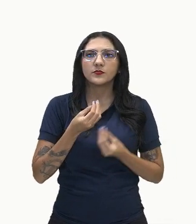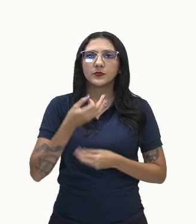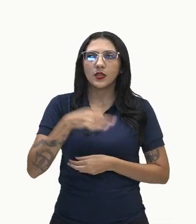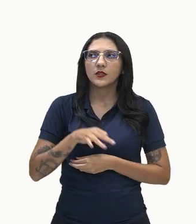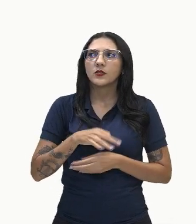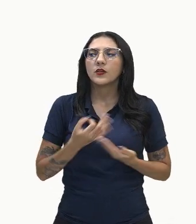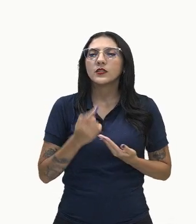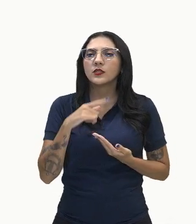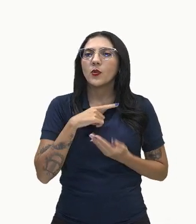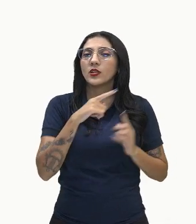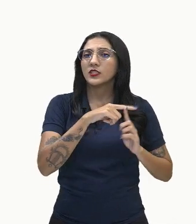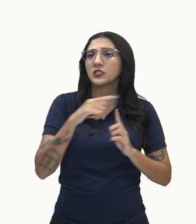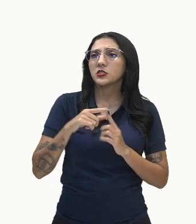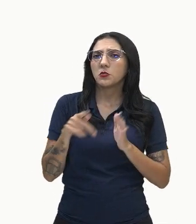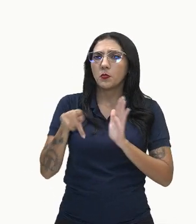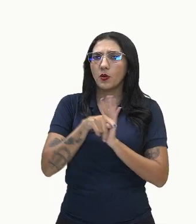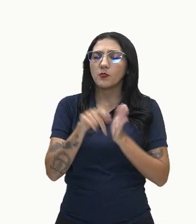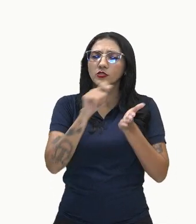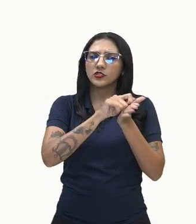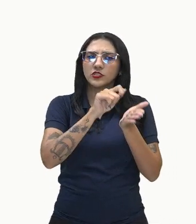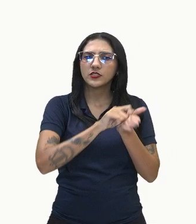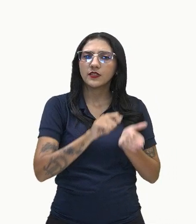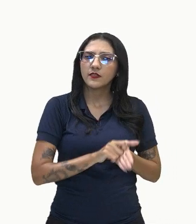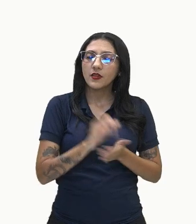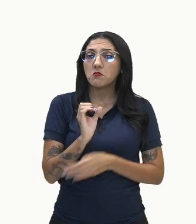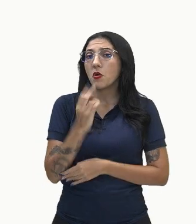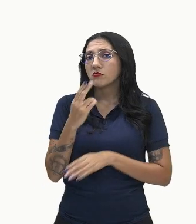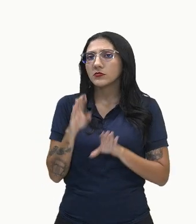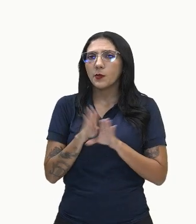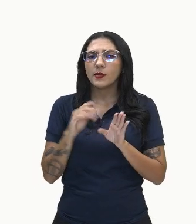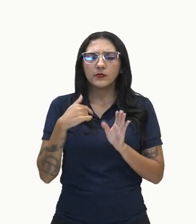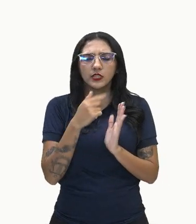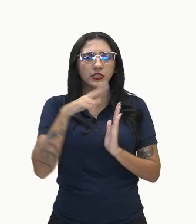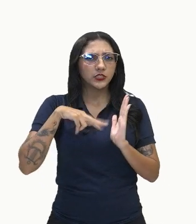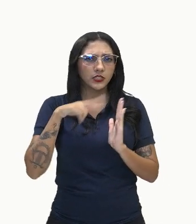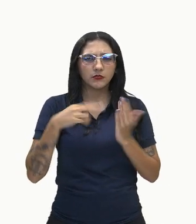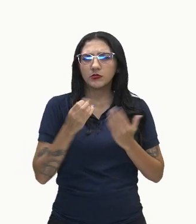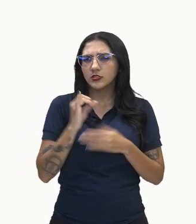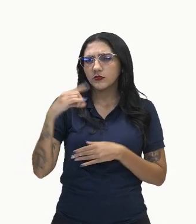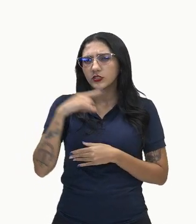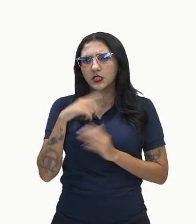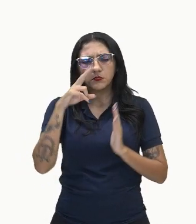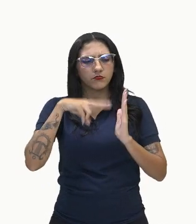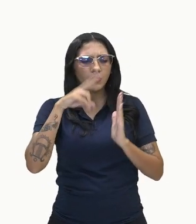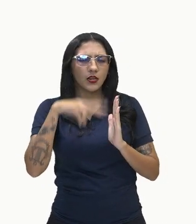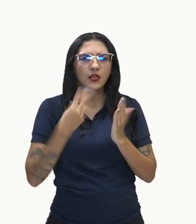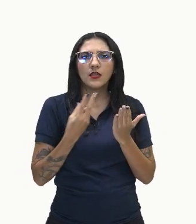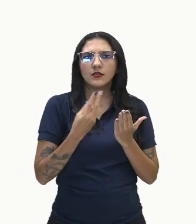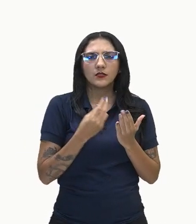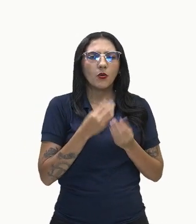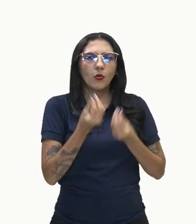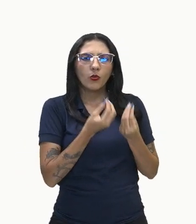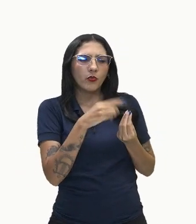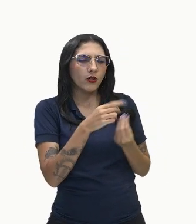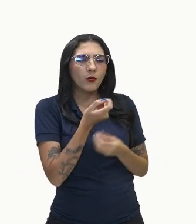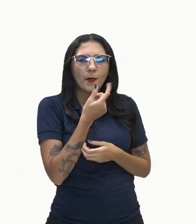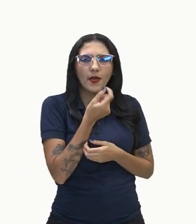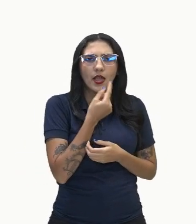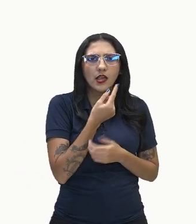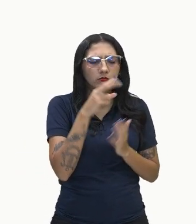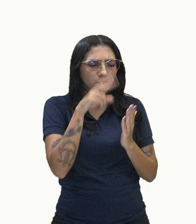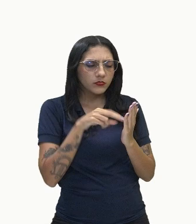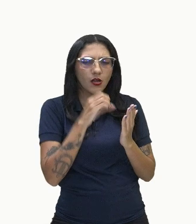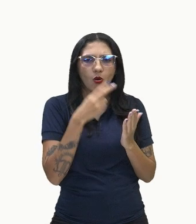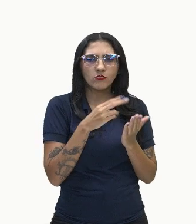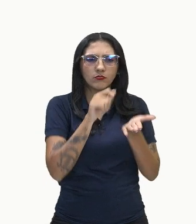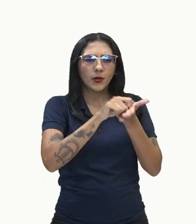ao que você escreve ou que você lê. Se você está lendo uma receita, por exemplo, uma bula de remédio, um bilhete,